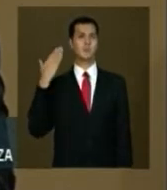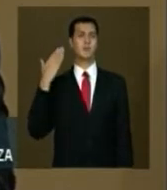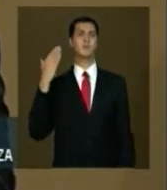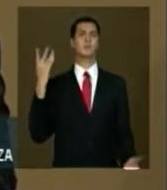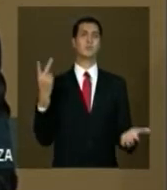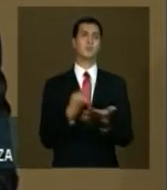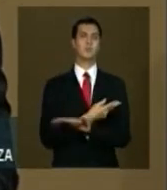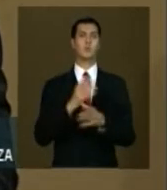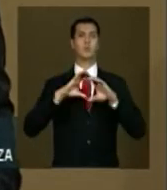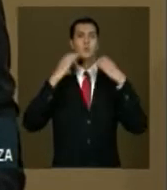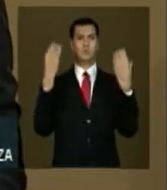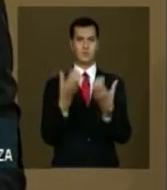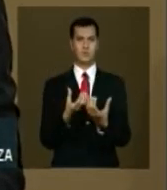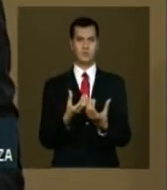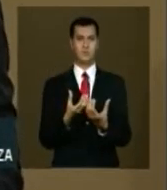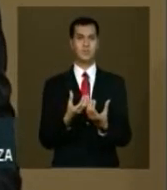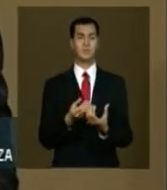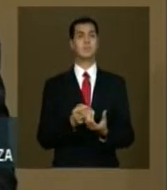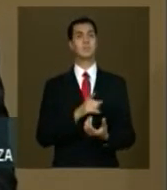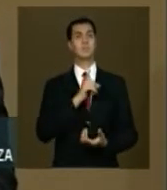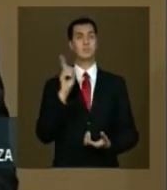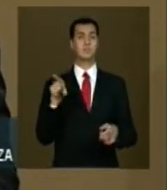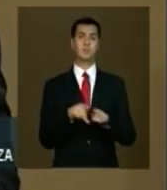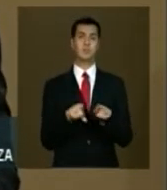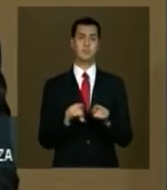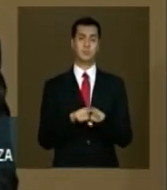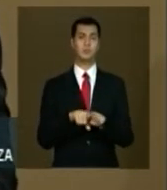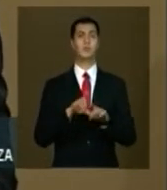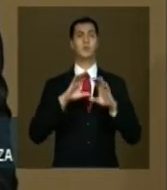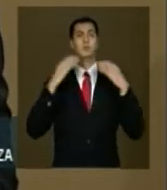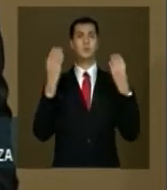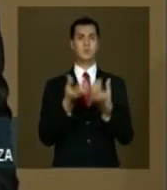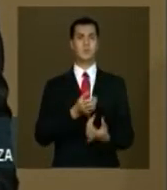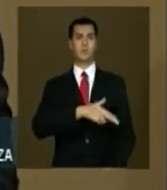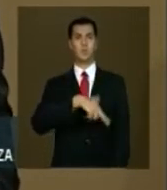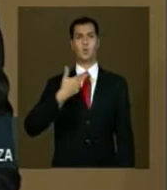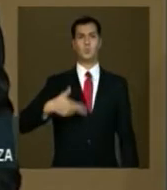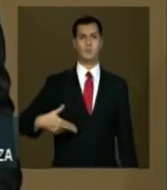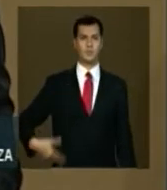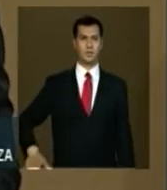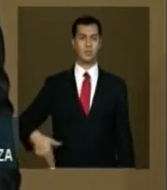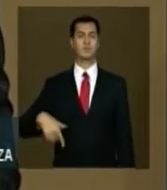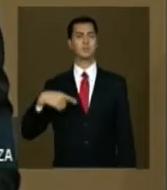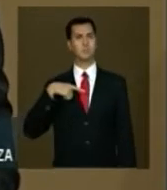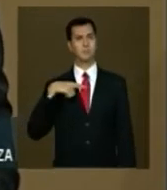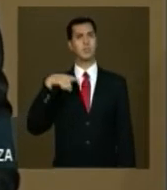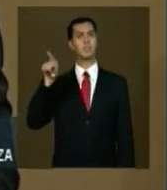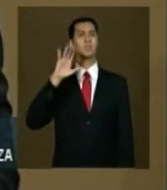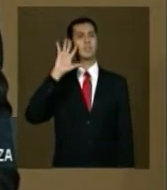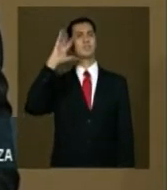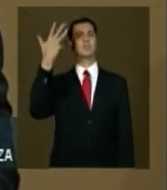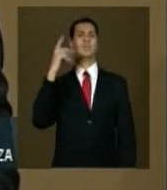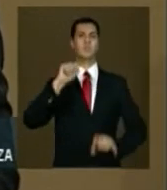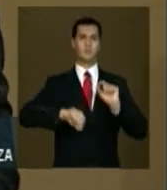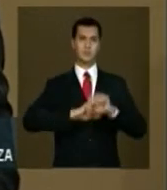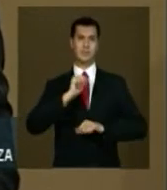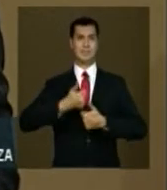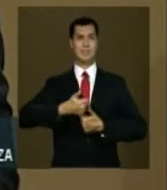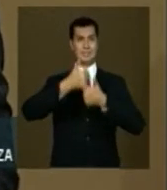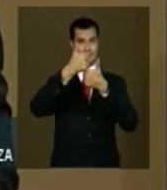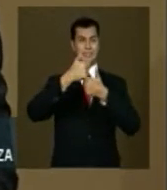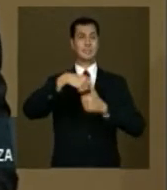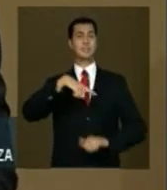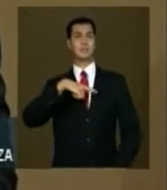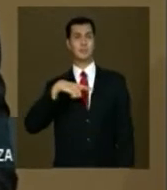desenvolvimento na DEC ação final de Copenhague aprovada por 186 estados os líderes mundiais afirmaram que seu principal